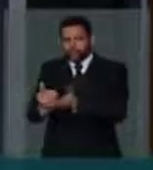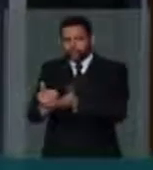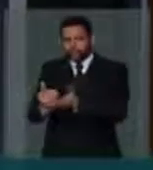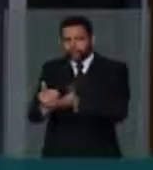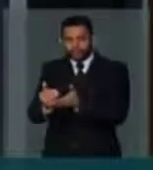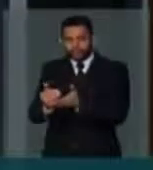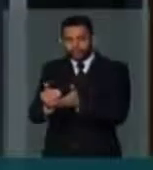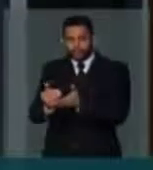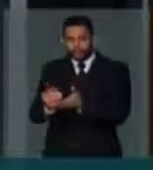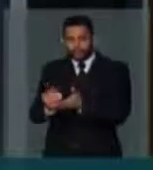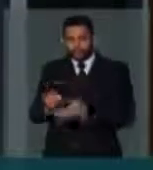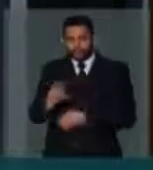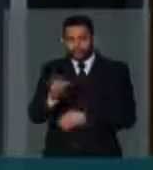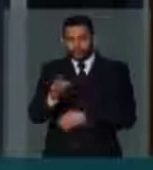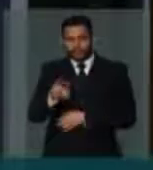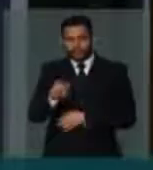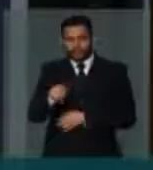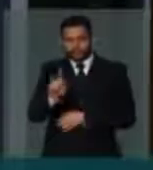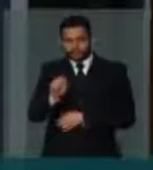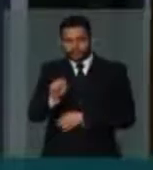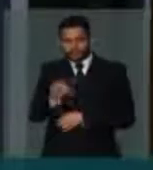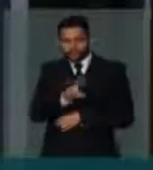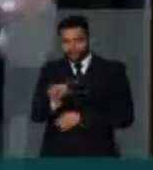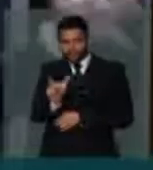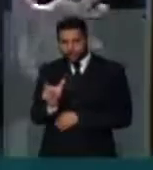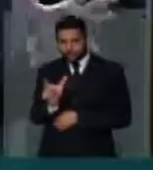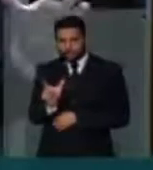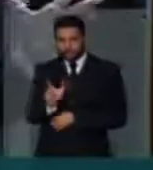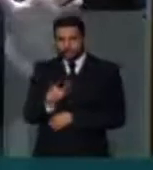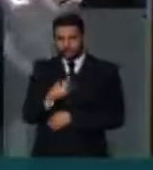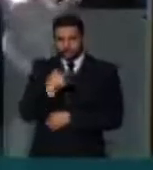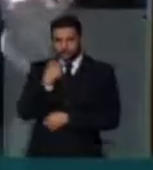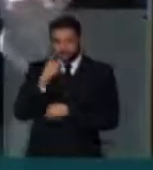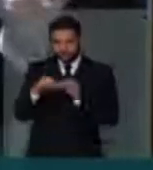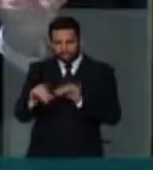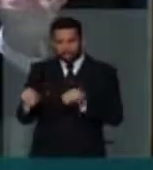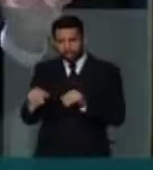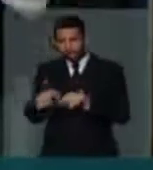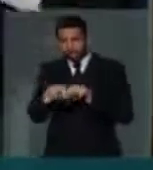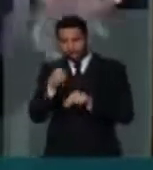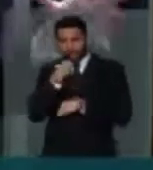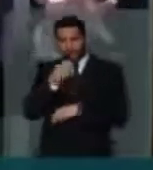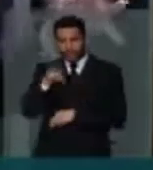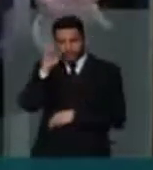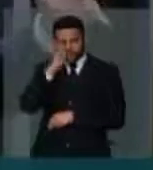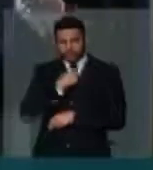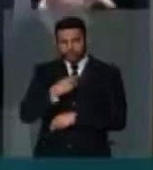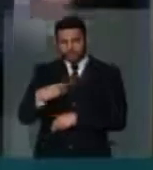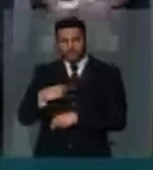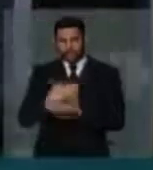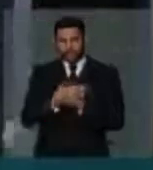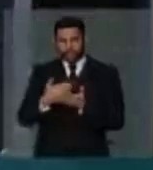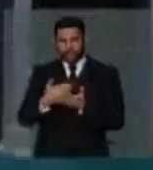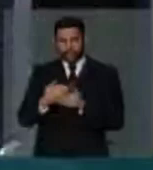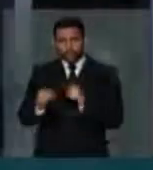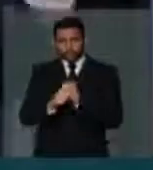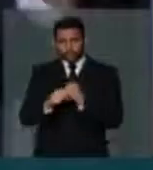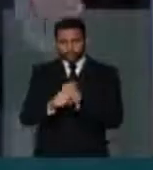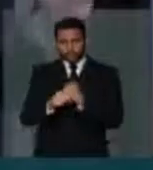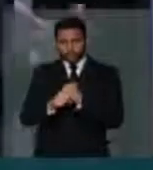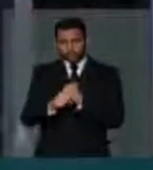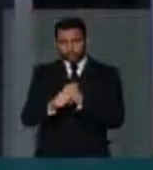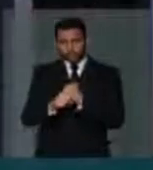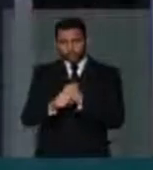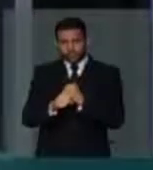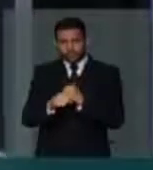os seus tecorrás, como eles chamam. Pois bem, senhor presidente, é evidente que ao longo dos anos o